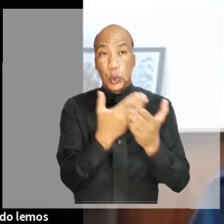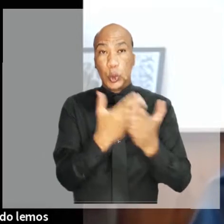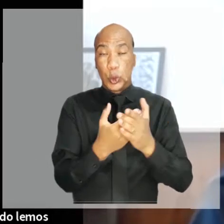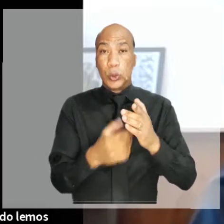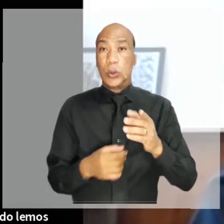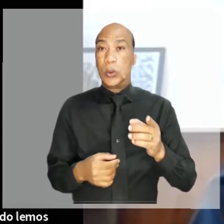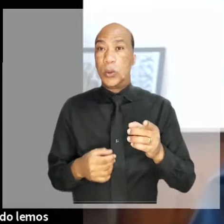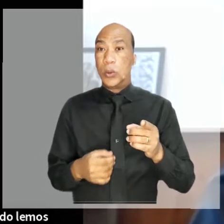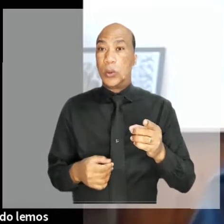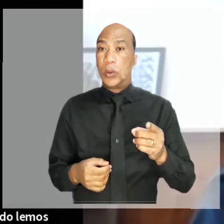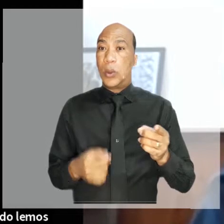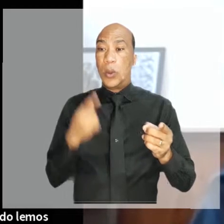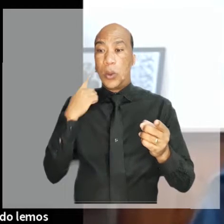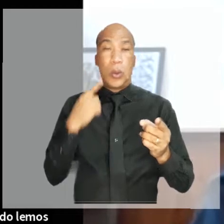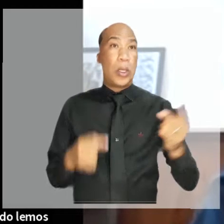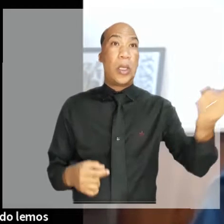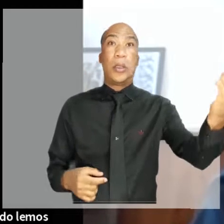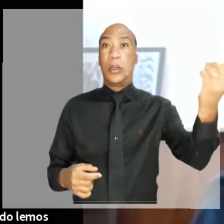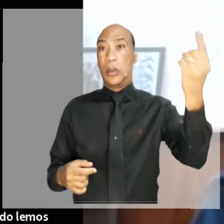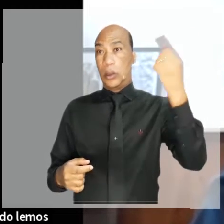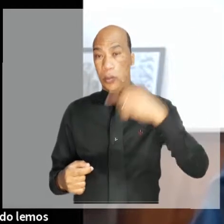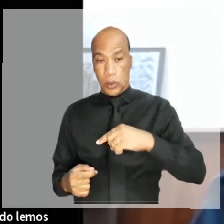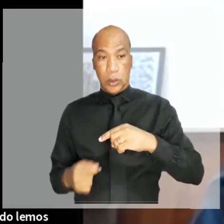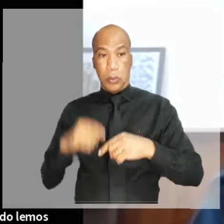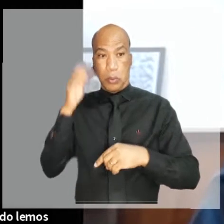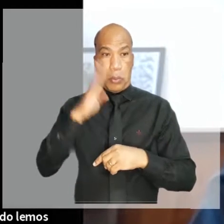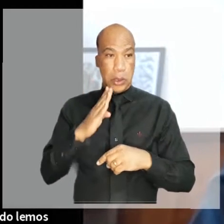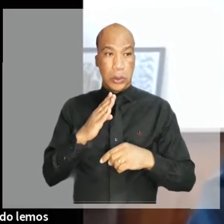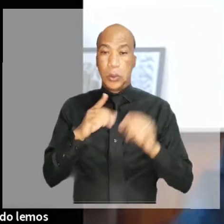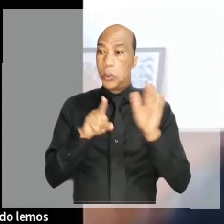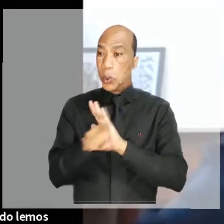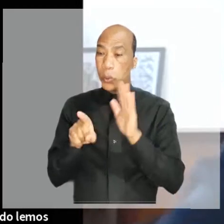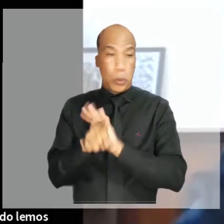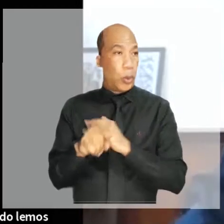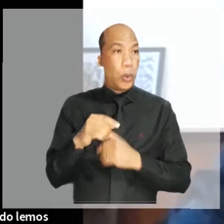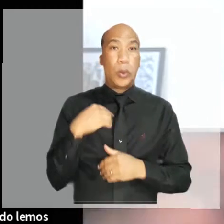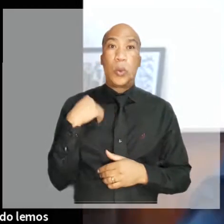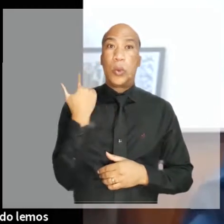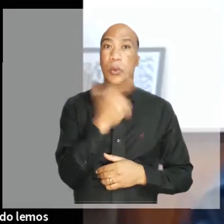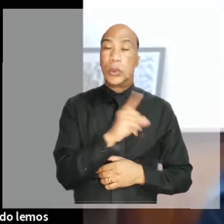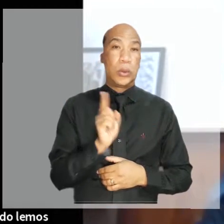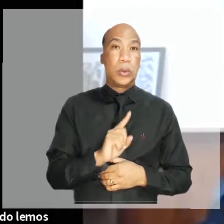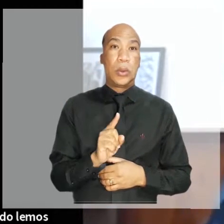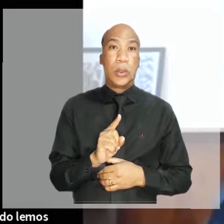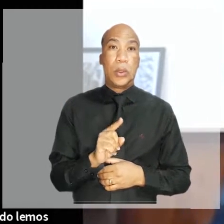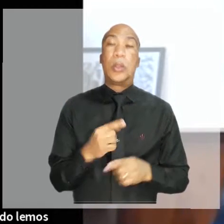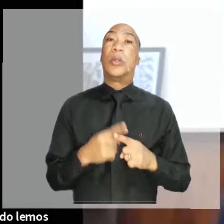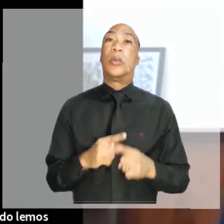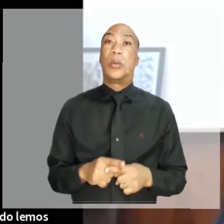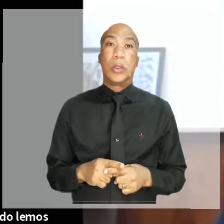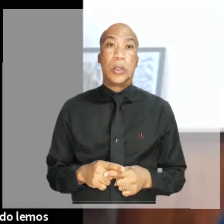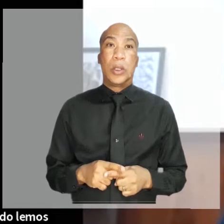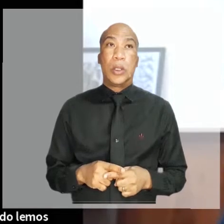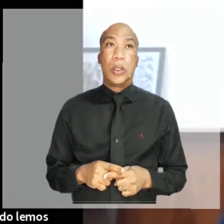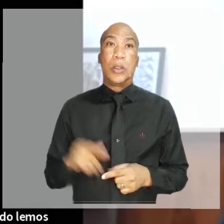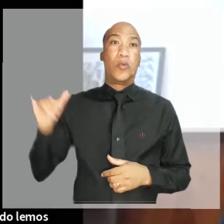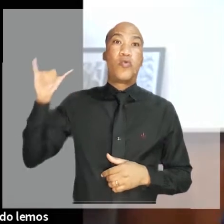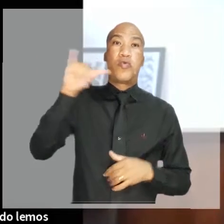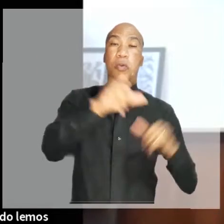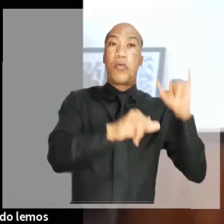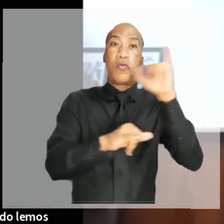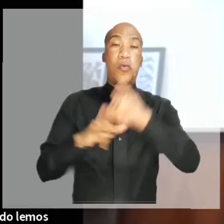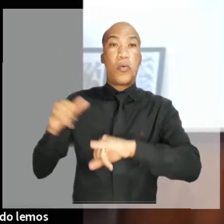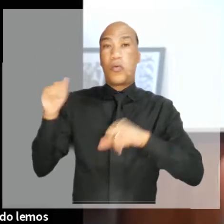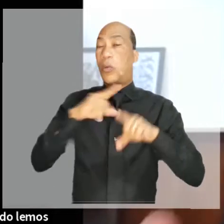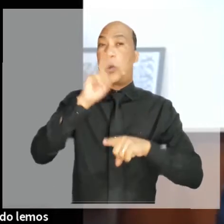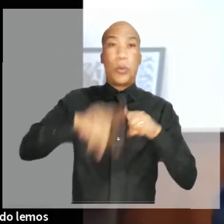entrevistas presencialmente e não conseguiram, porque os voos foram suspensos e assim por diante. Uma coisa que eu gosto do